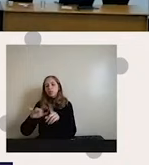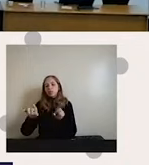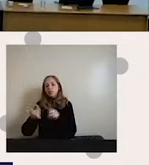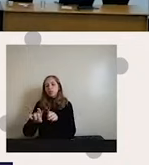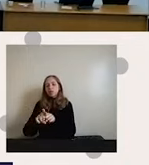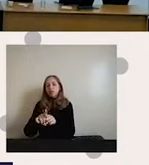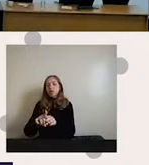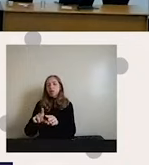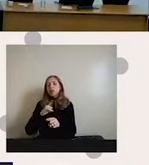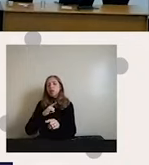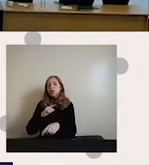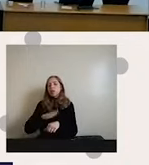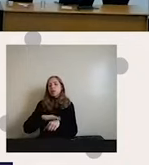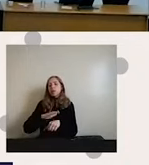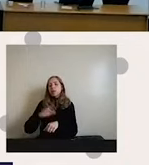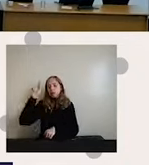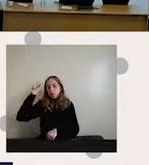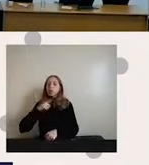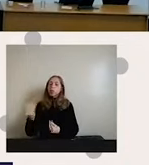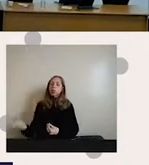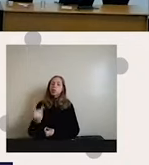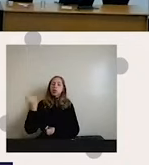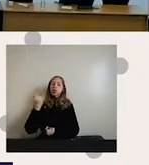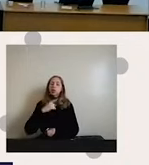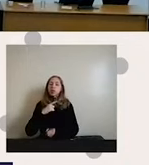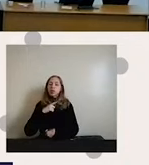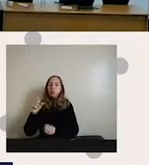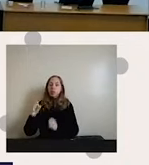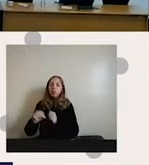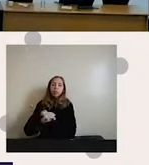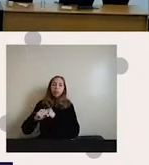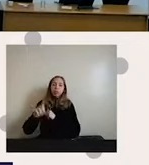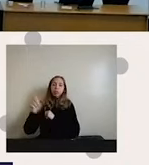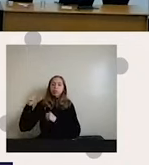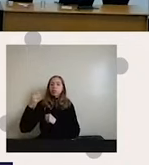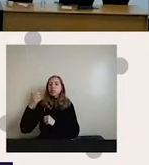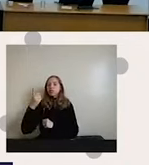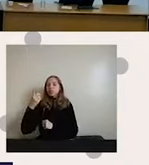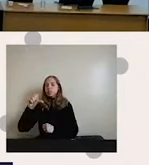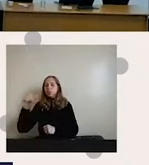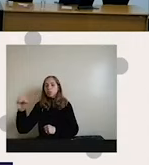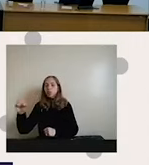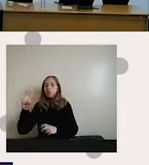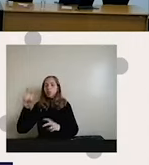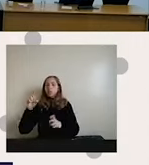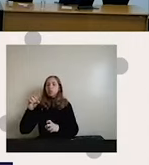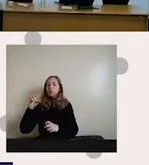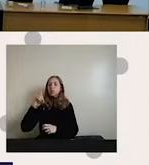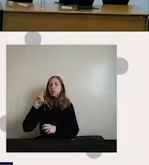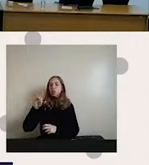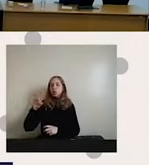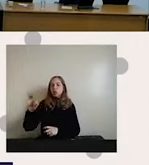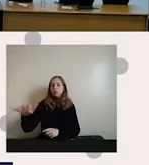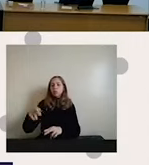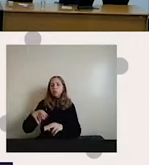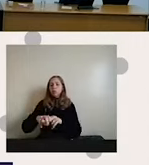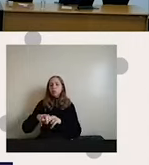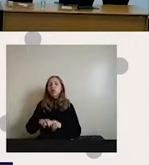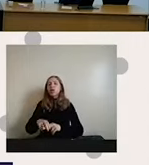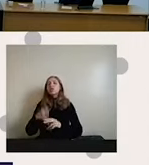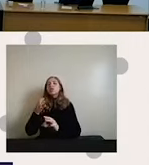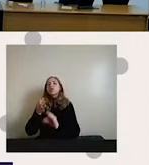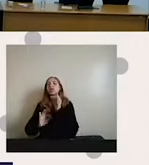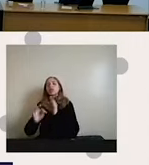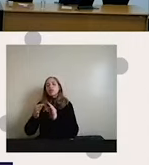teve lá uma explosão de casos nos anos 90, né, das LERDORTs, justamente pela tecnificação do trabalho, né? Hoje em dia, como o Dr.